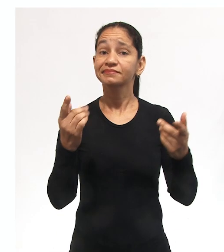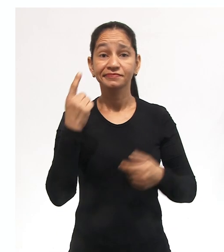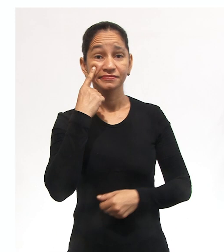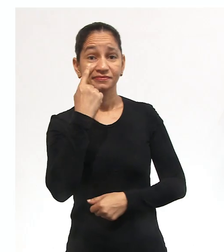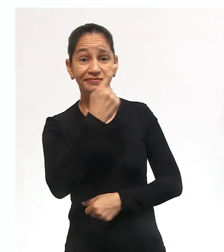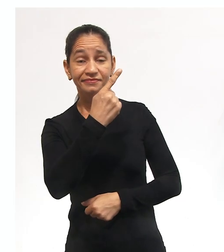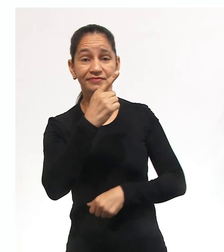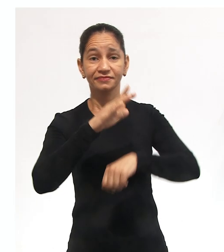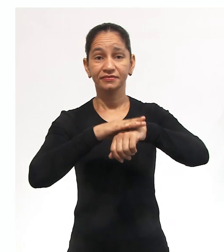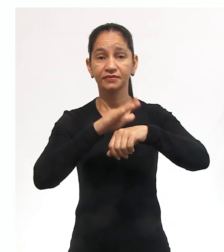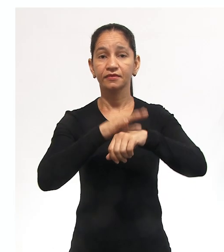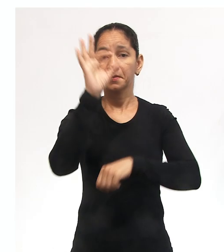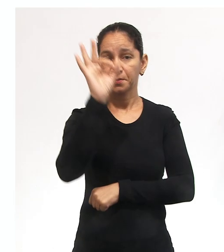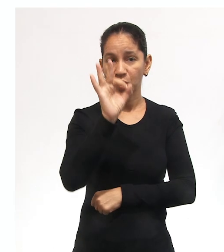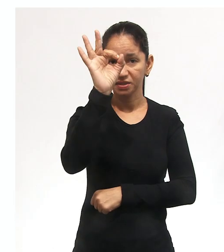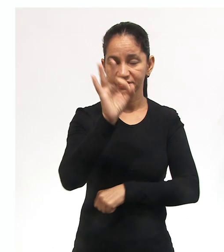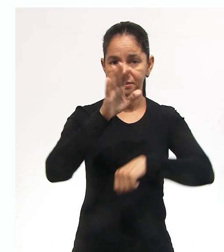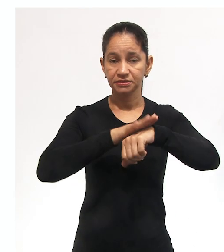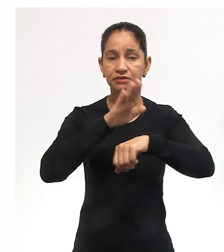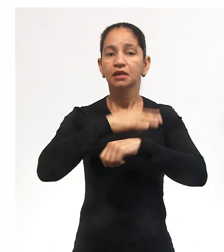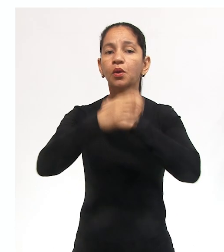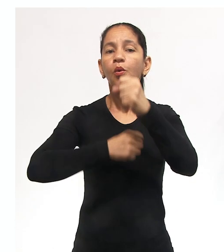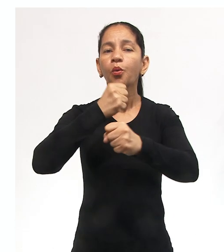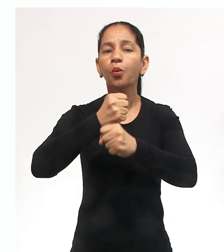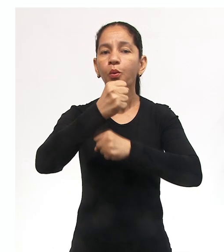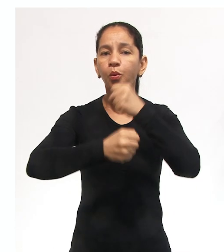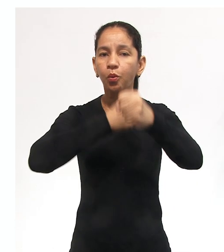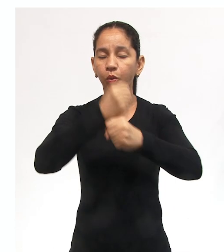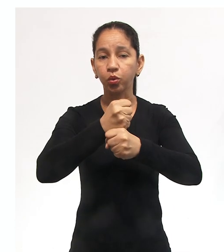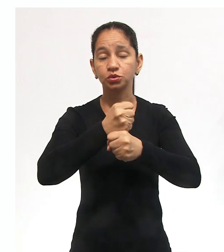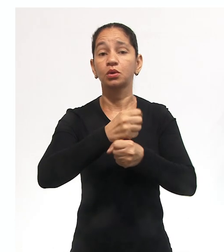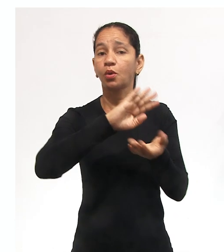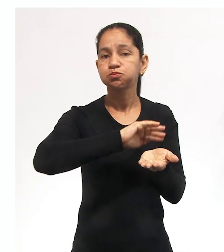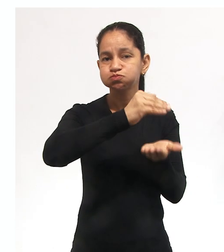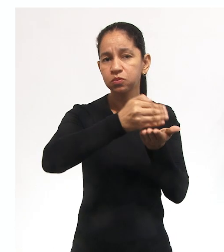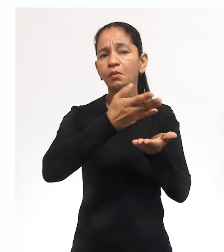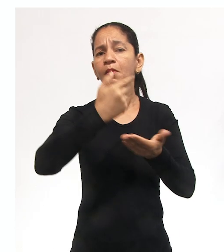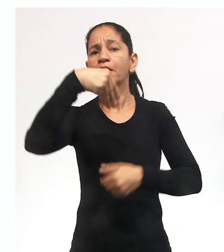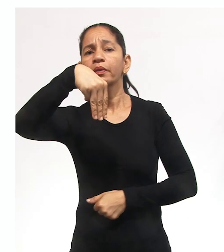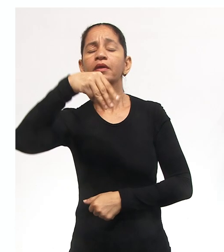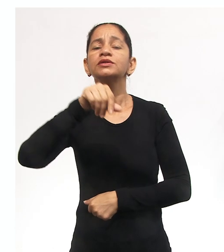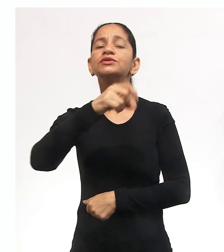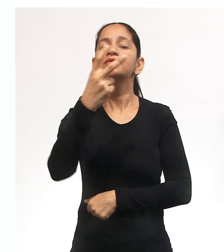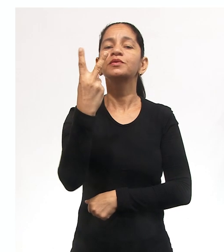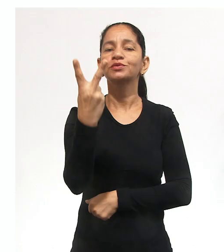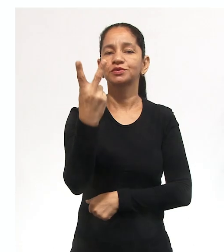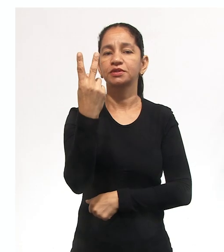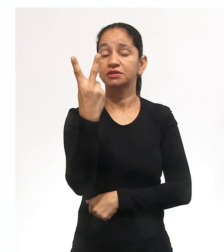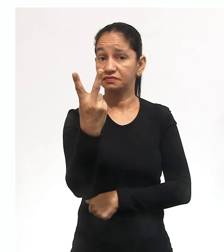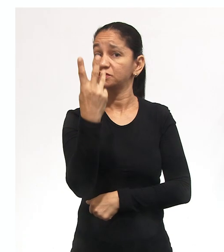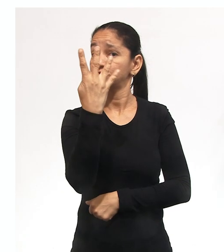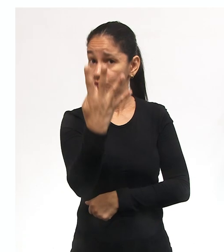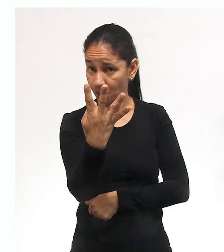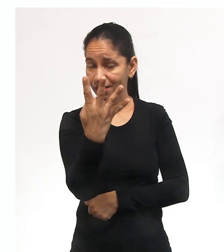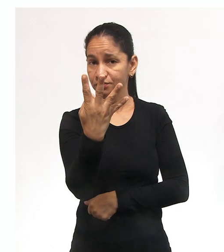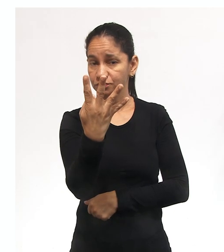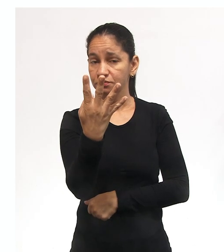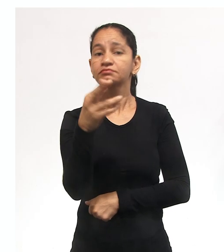aqui na taxa de juros anual, nós tivemos um montante de R$ 224.